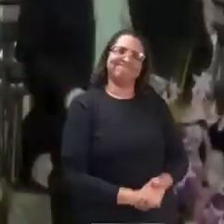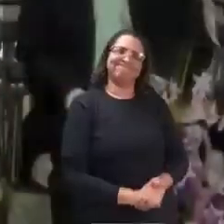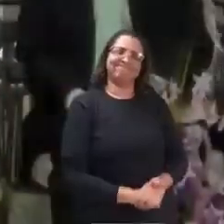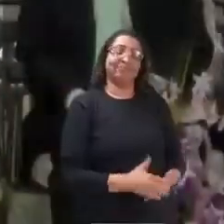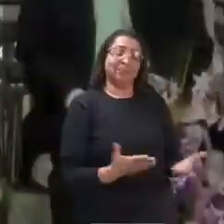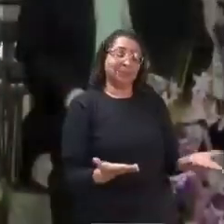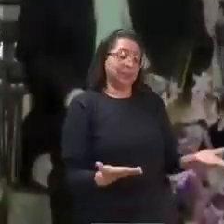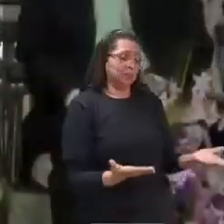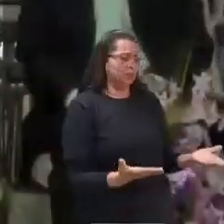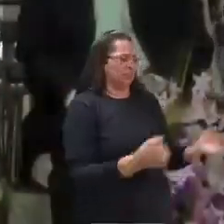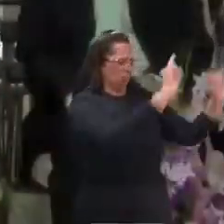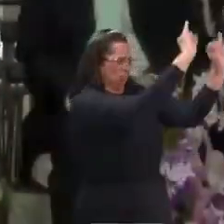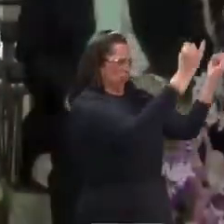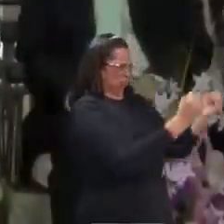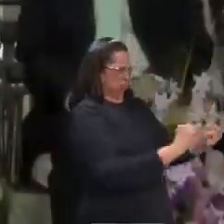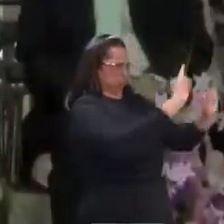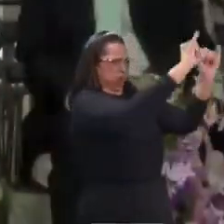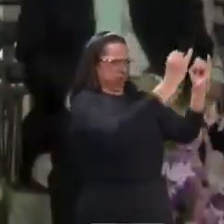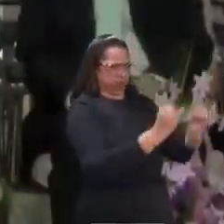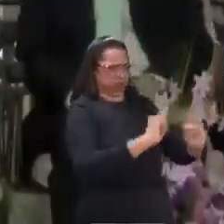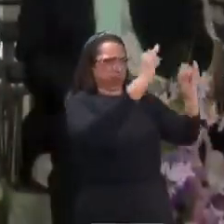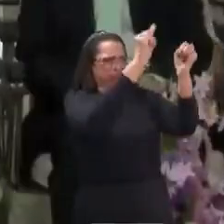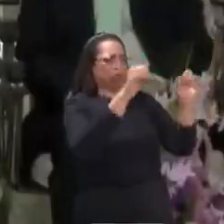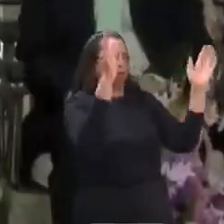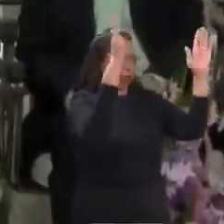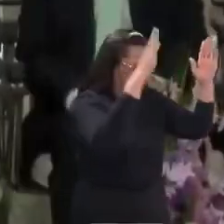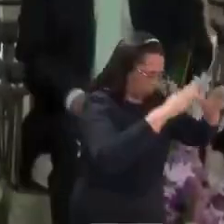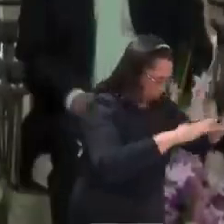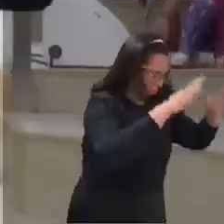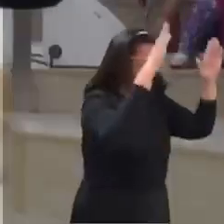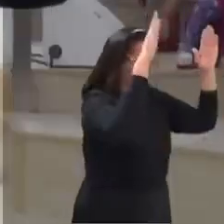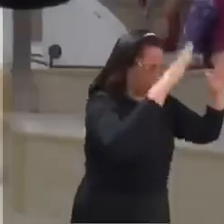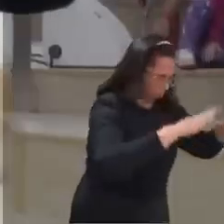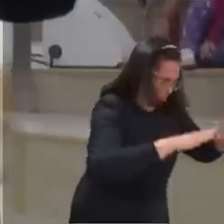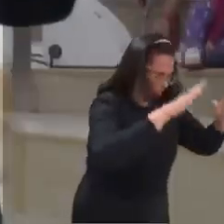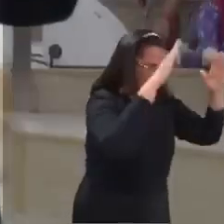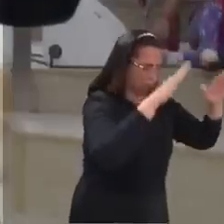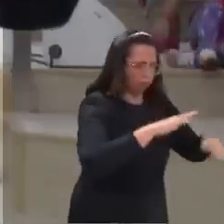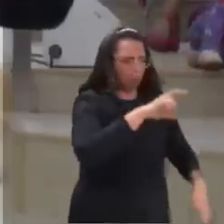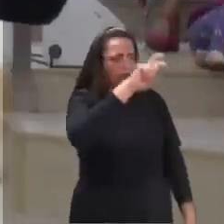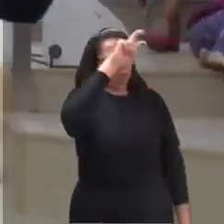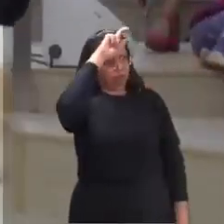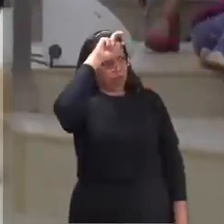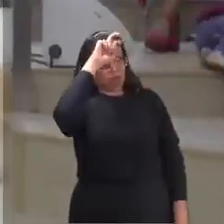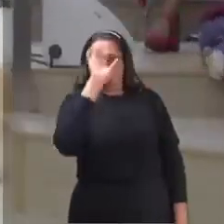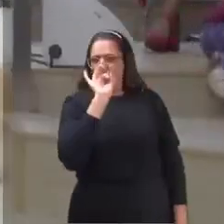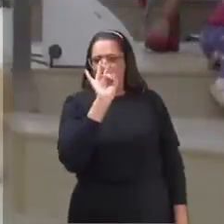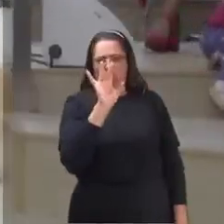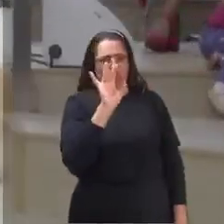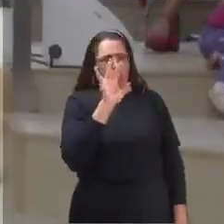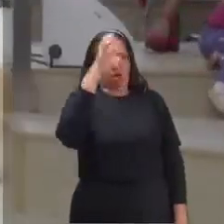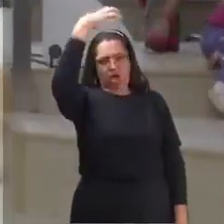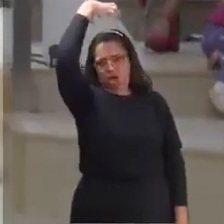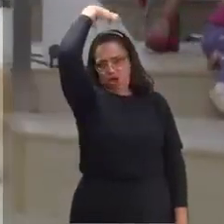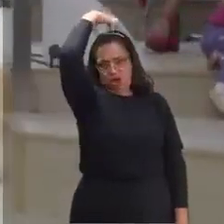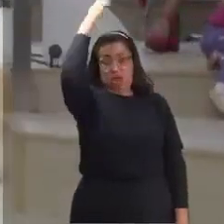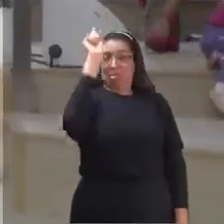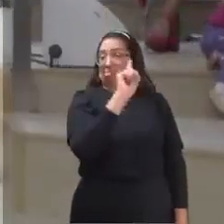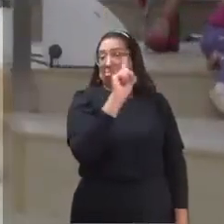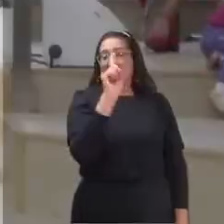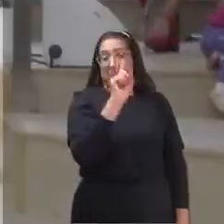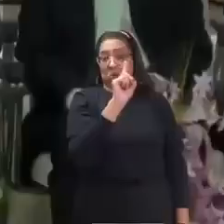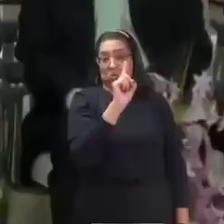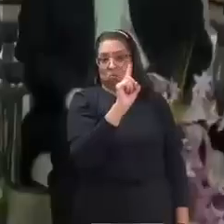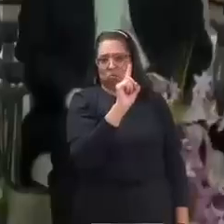eram deuses. Mas Faraó não era só um rei, era um Deus. Para eles, a manifestação maior, a revelação de um